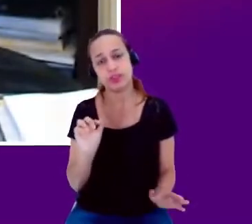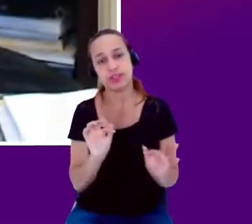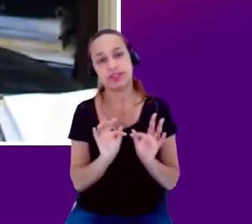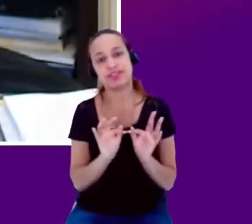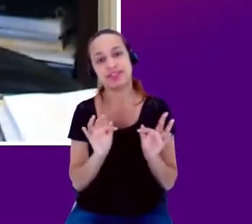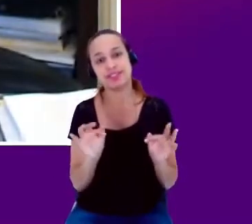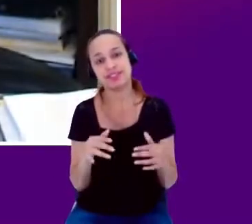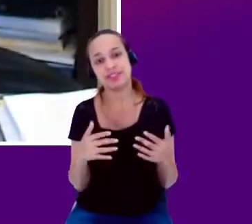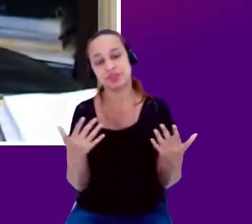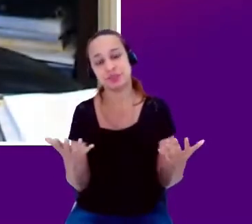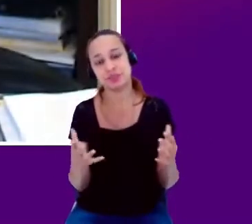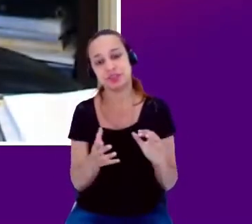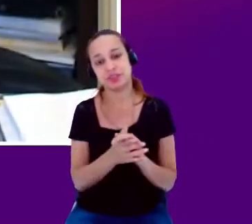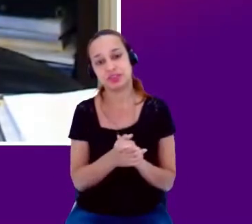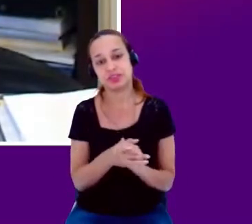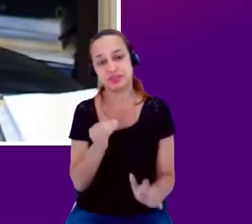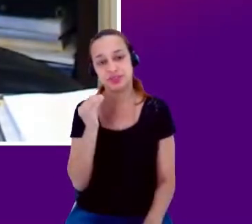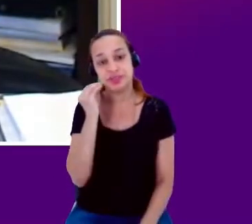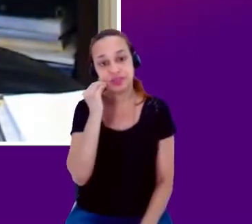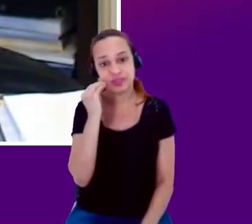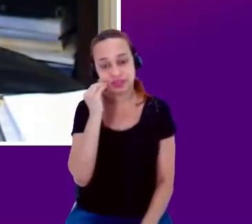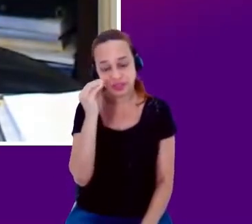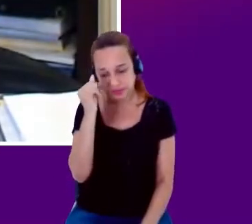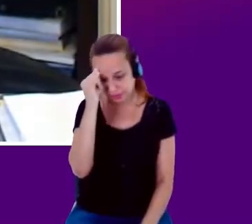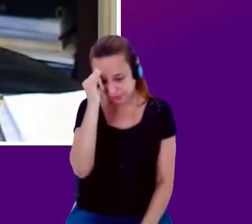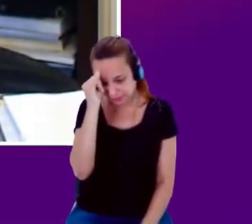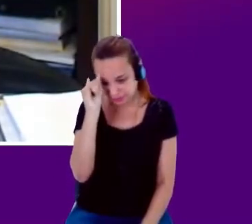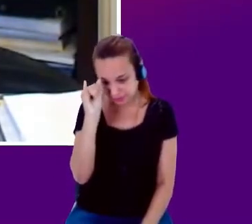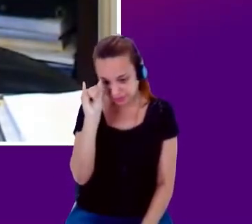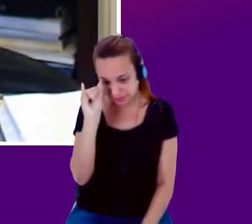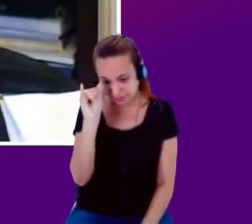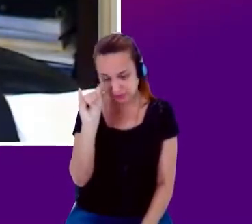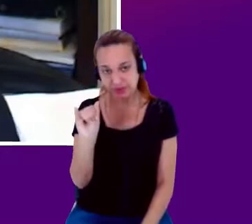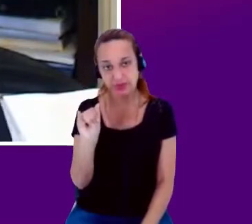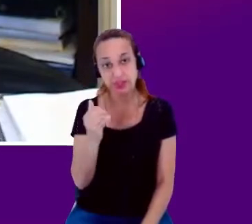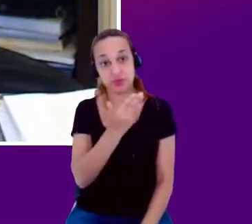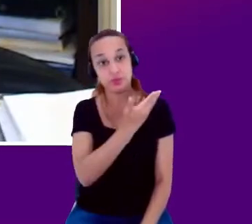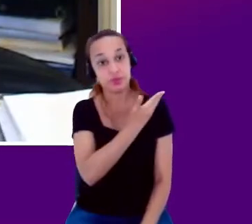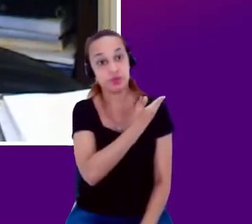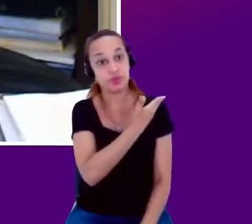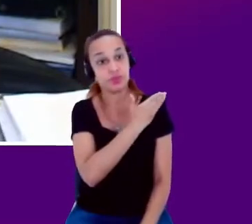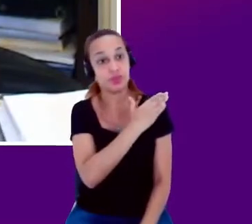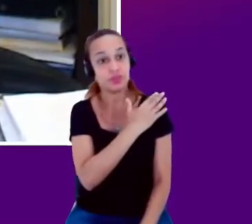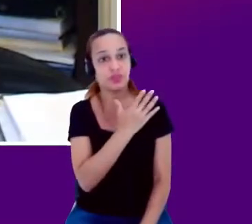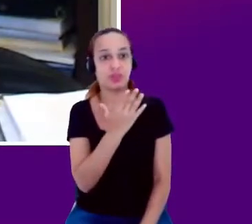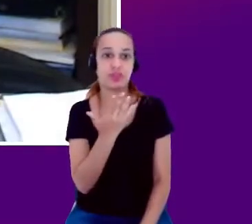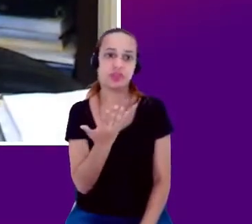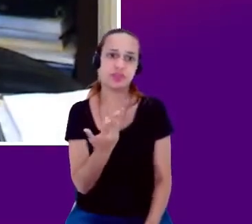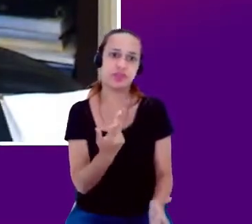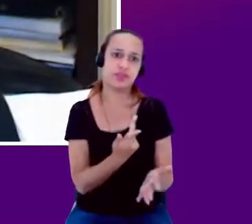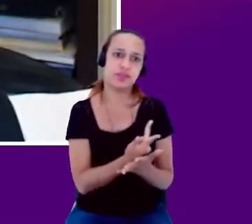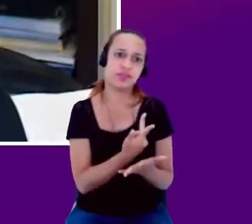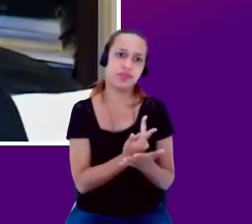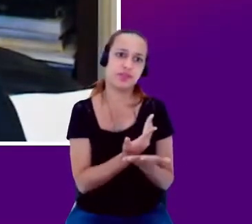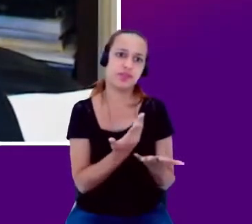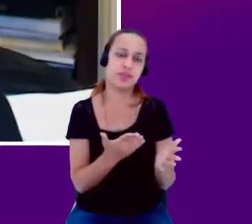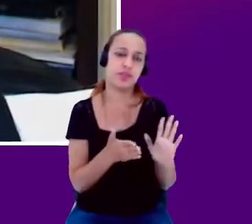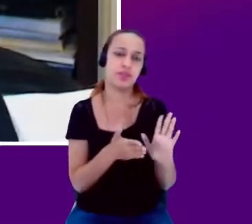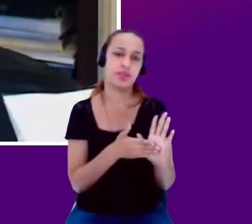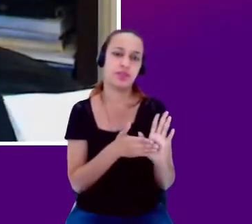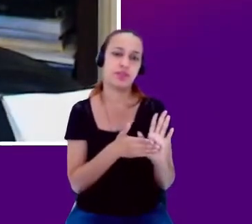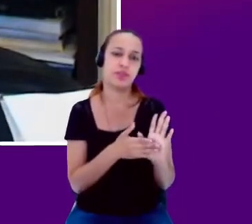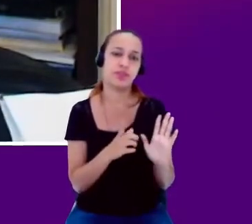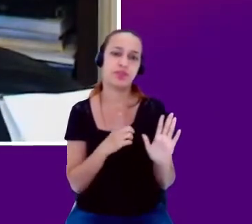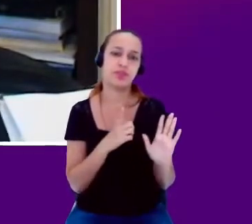né, tentar evitar uma discriminação injusta ao propor, por exemplo, que houvesse um